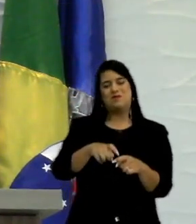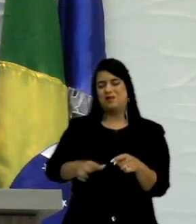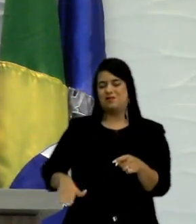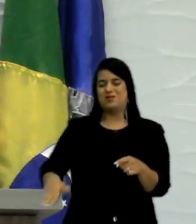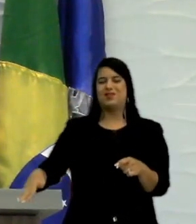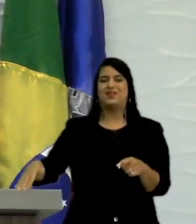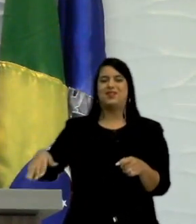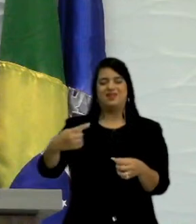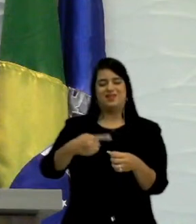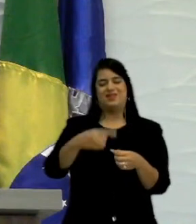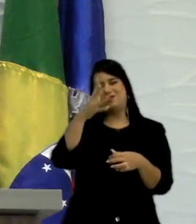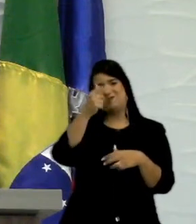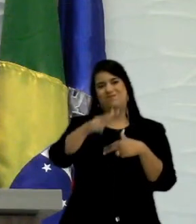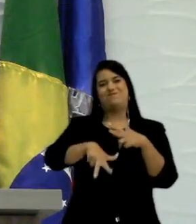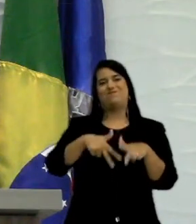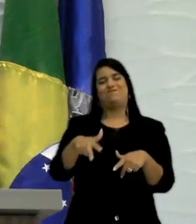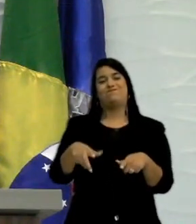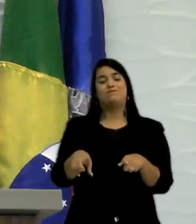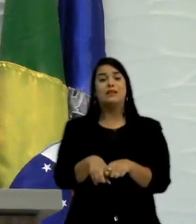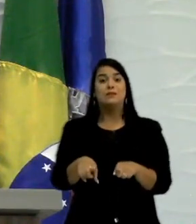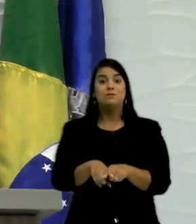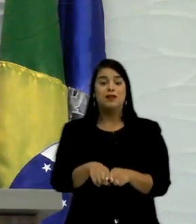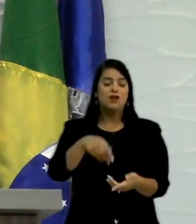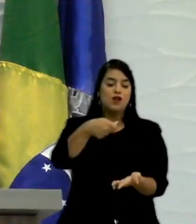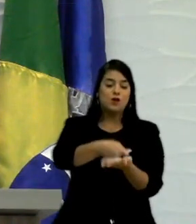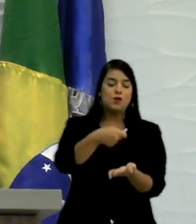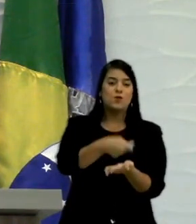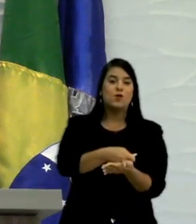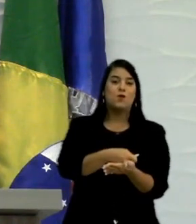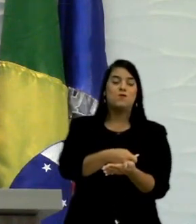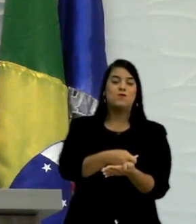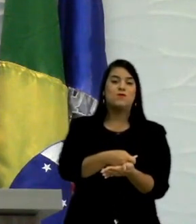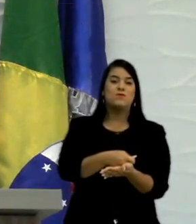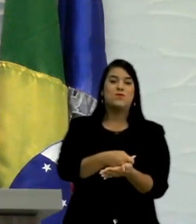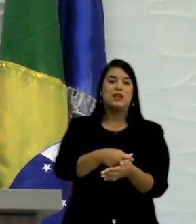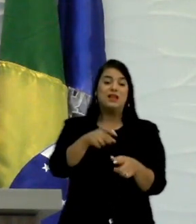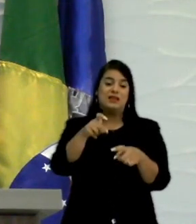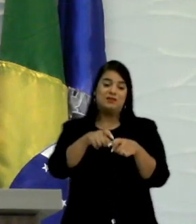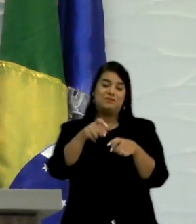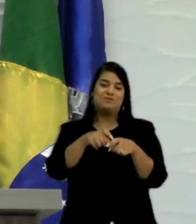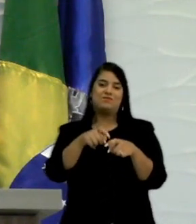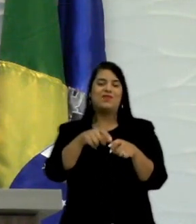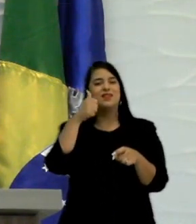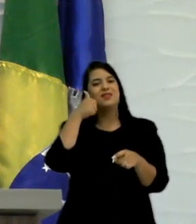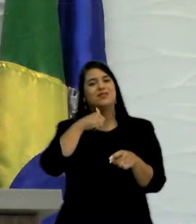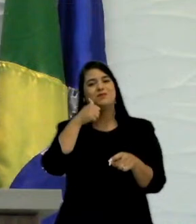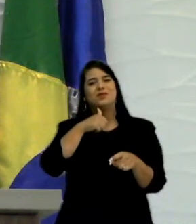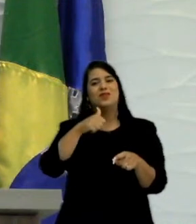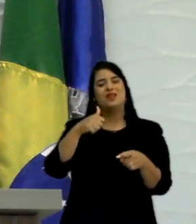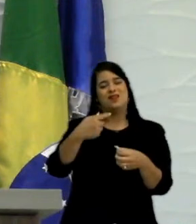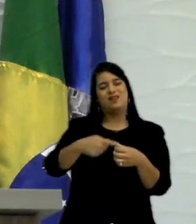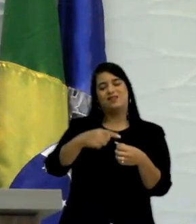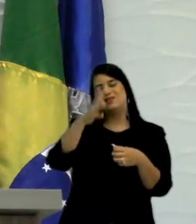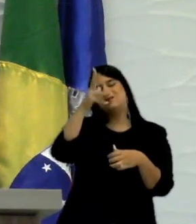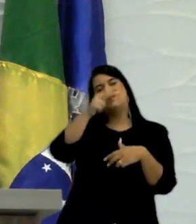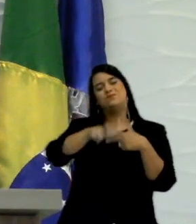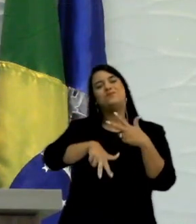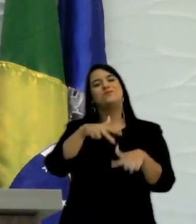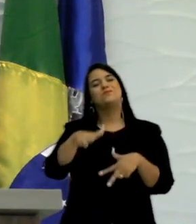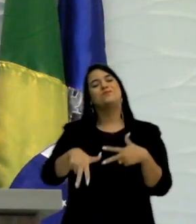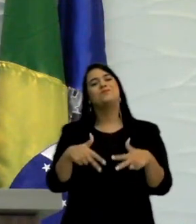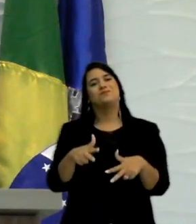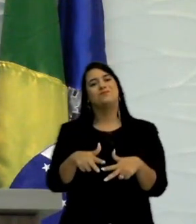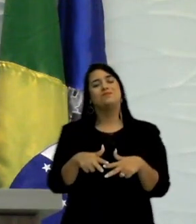também por um ginecologista das mulheres. Nós passamos 8 anos sem ter um ginecologista na nossa cidade. E hoje nós